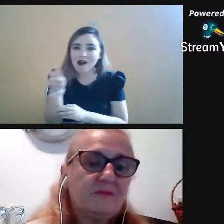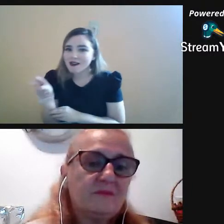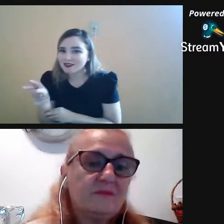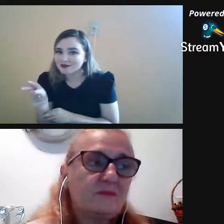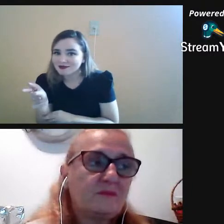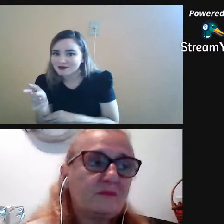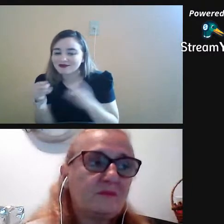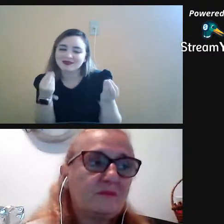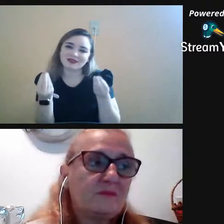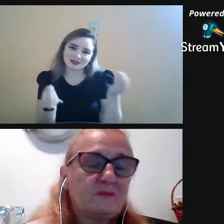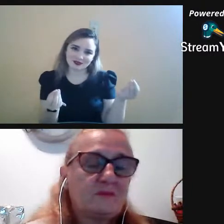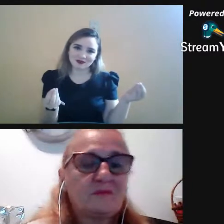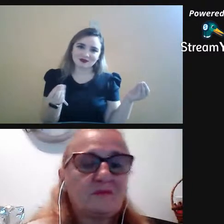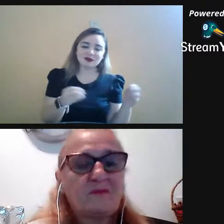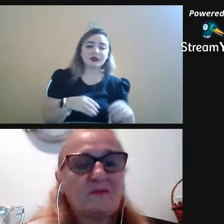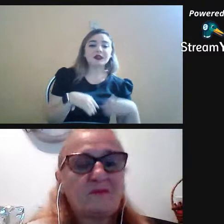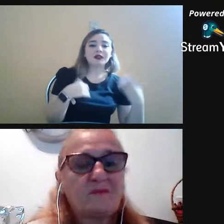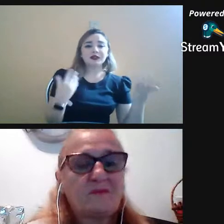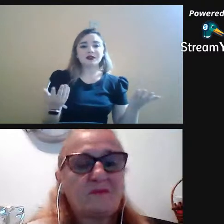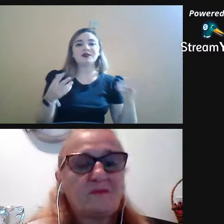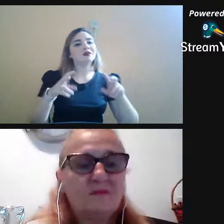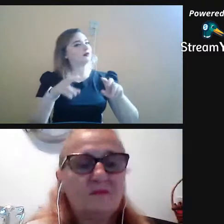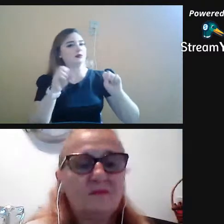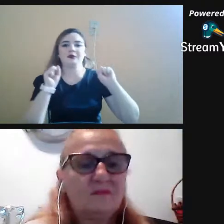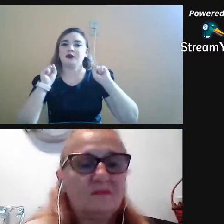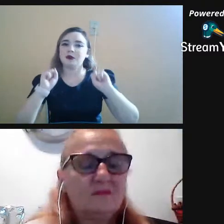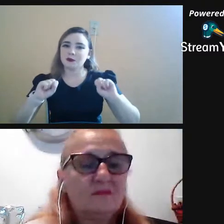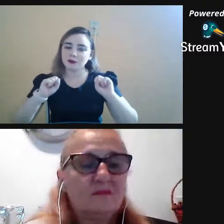Então, assim, ele pode render